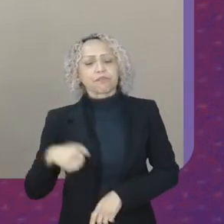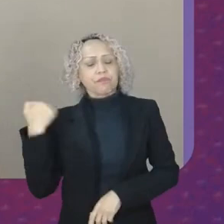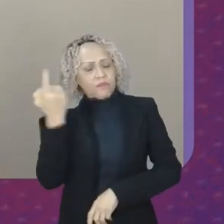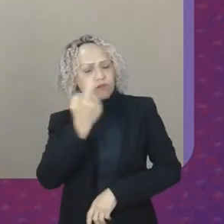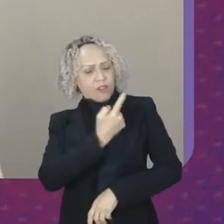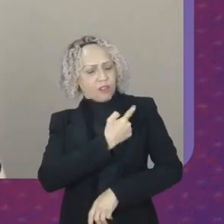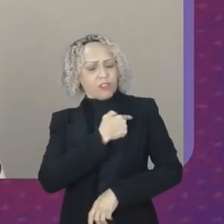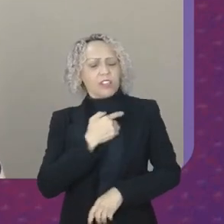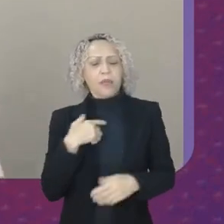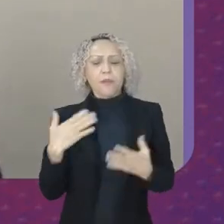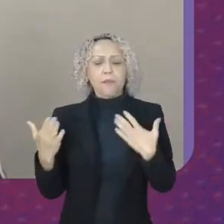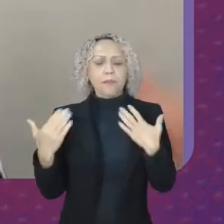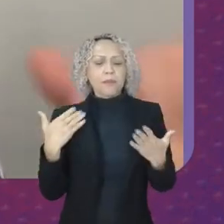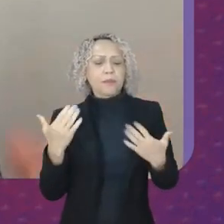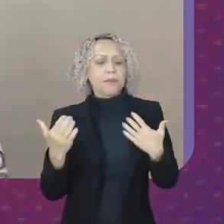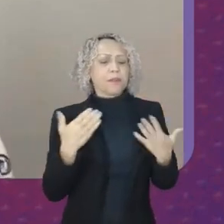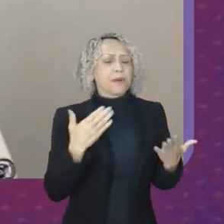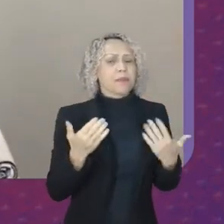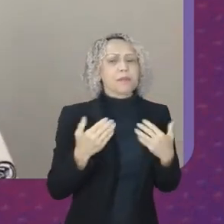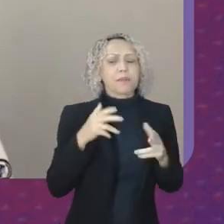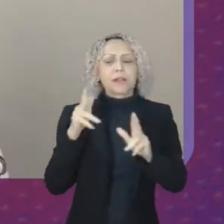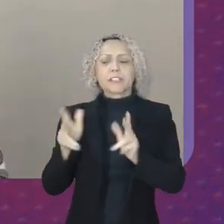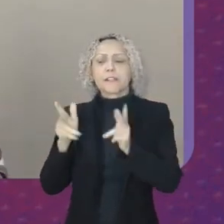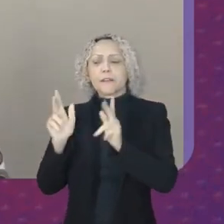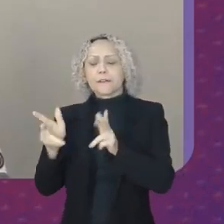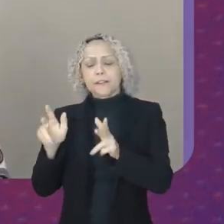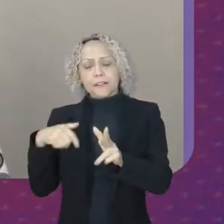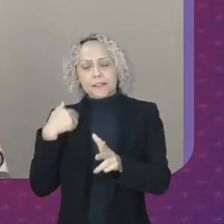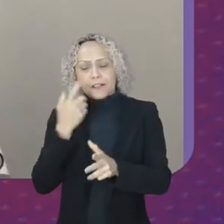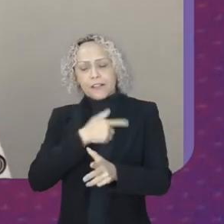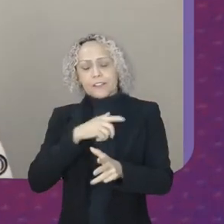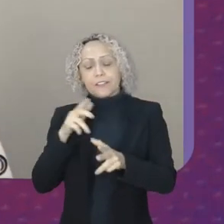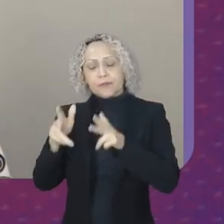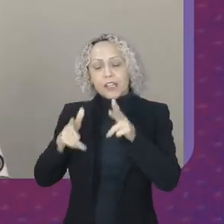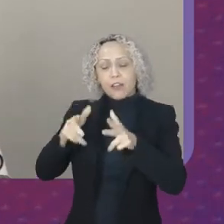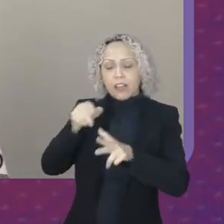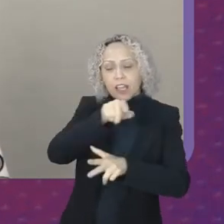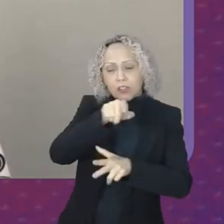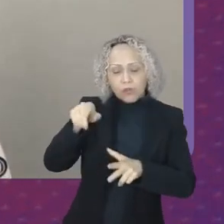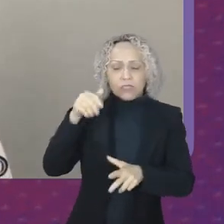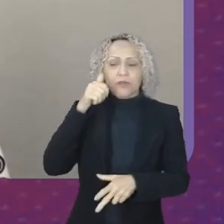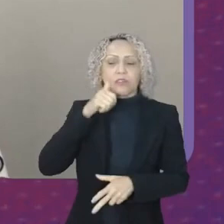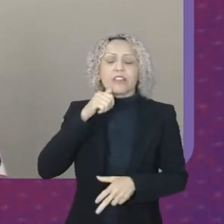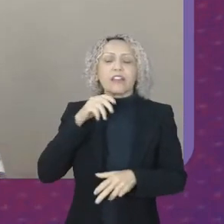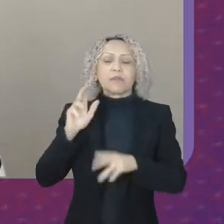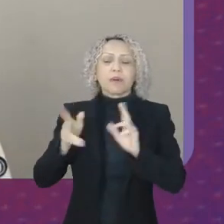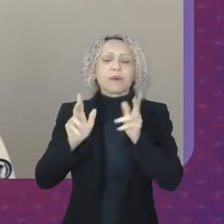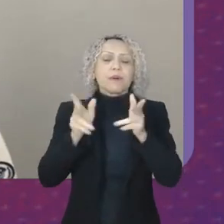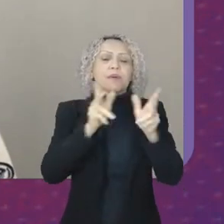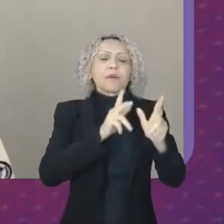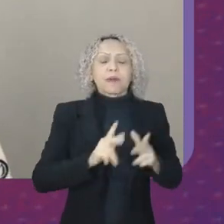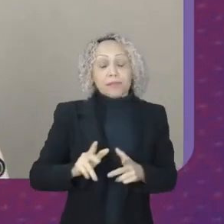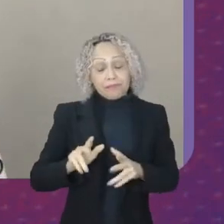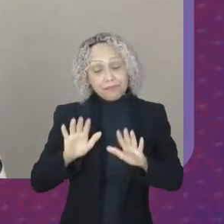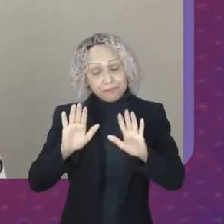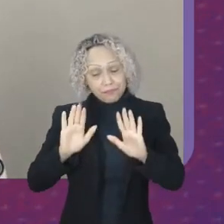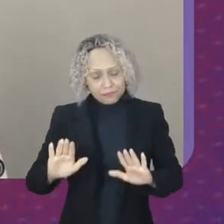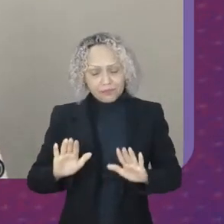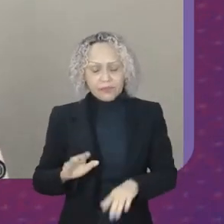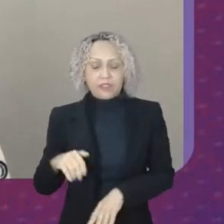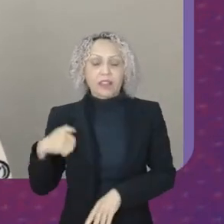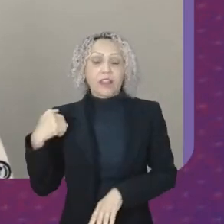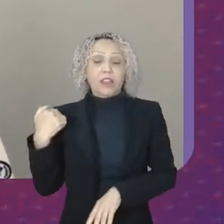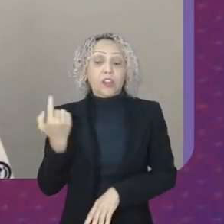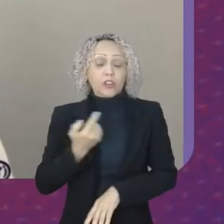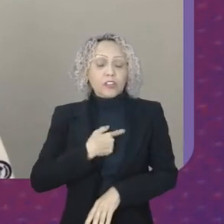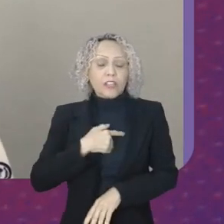com elas nesse sentido. Ademais, além de dialogar para que elas votem nos programas do